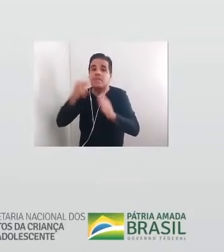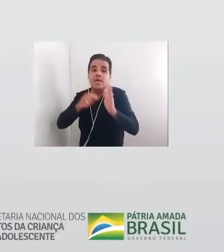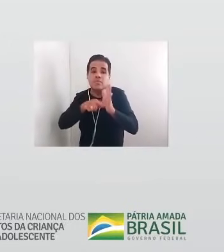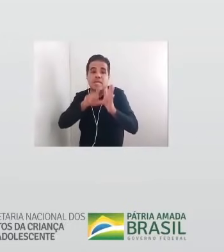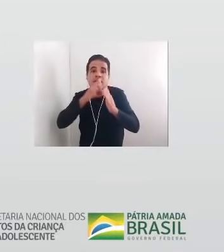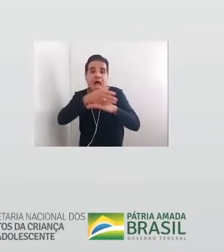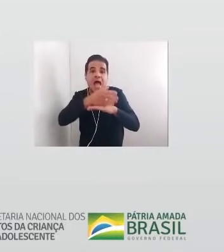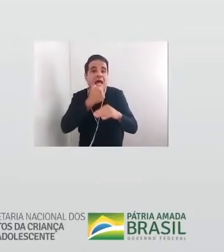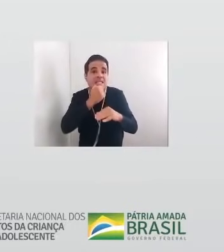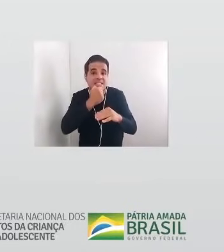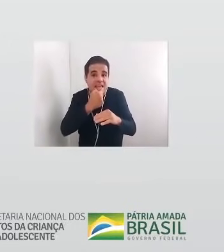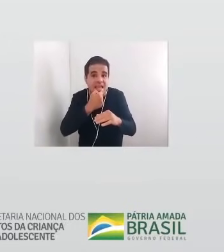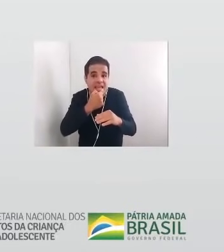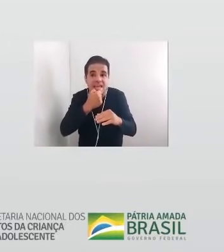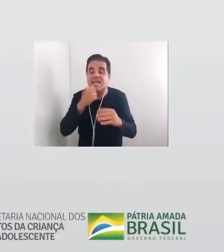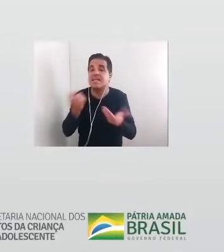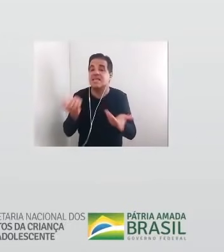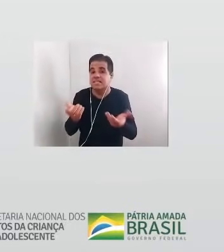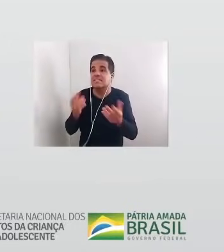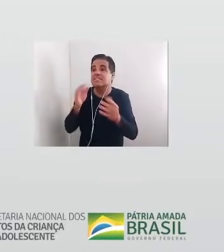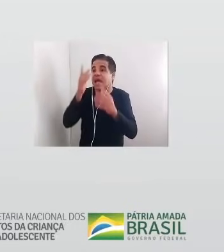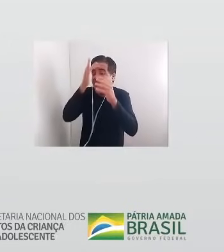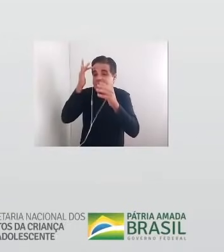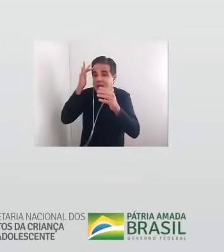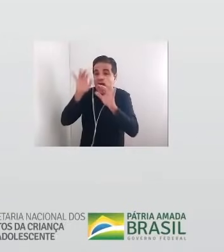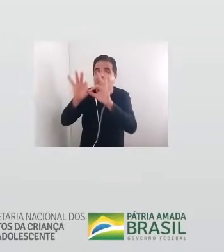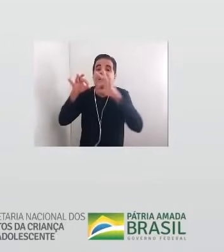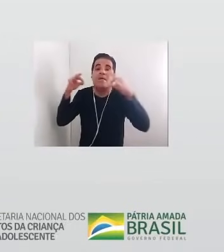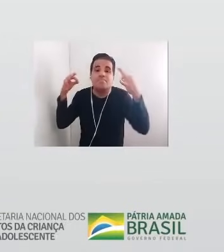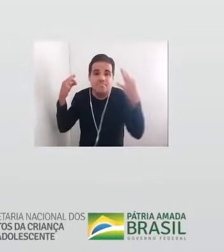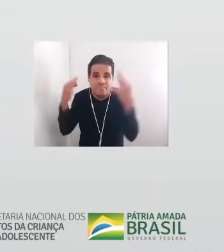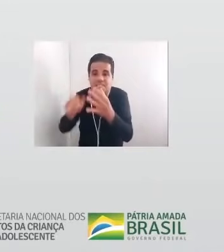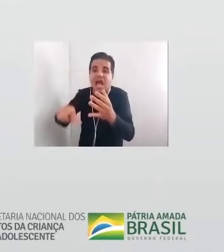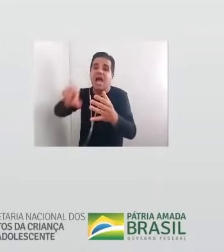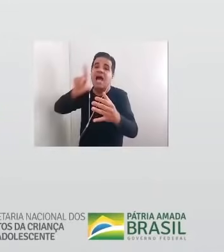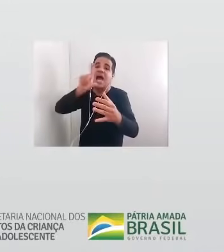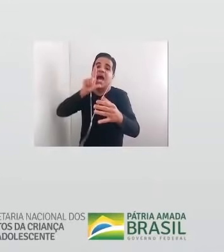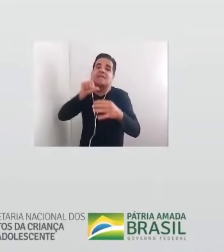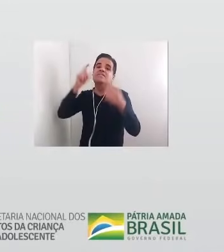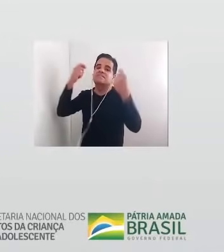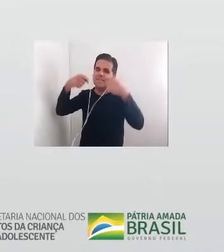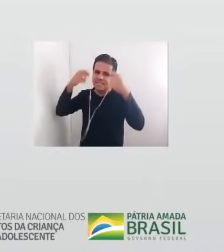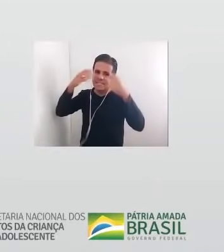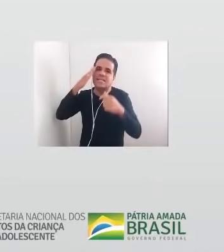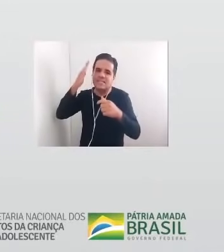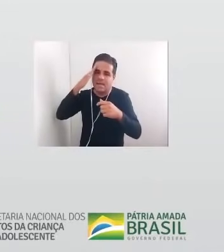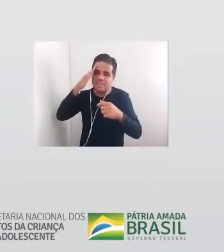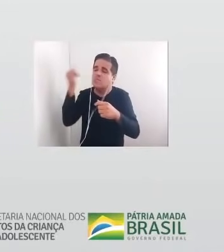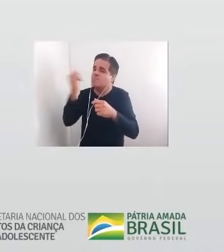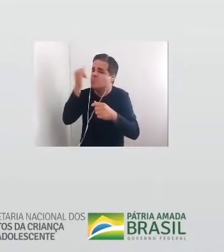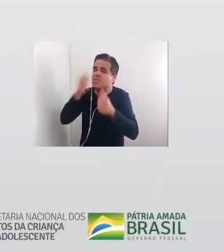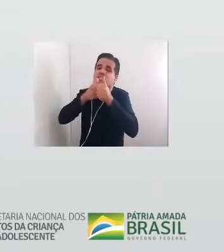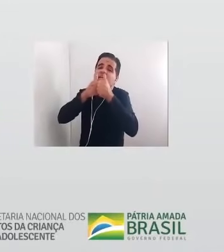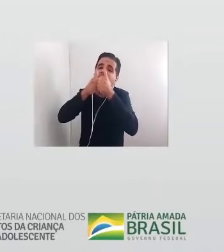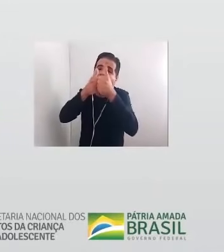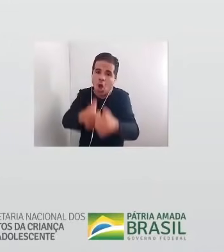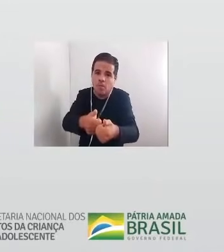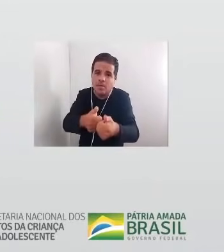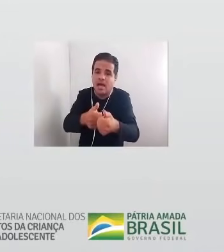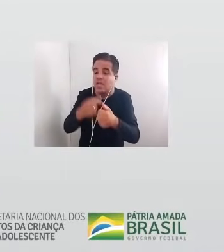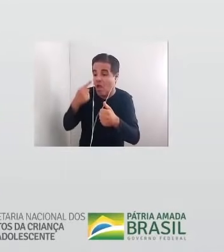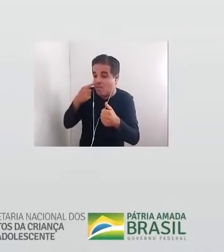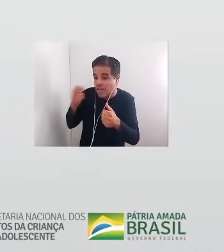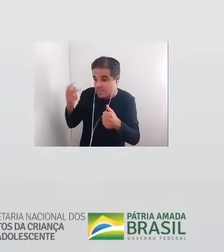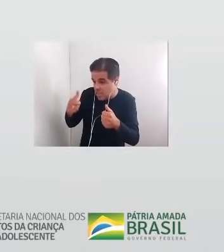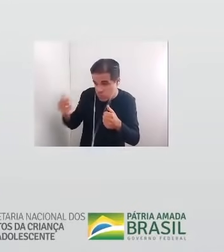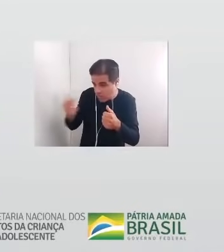autorização, aquiescência das famílias. Então, é fundamental que os pais acompanhem. E observando que os seus valores